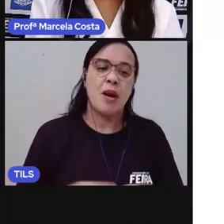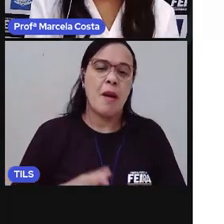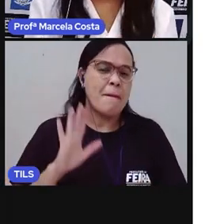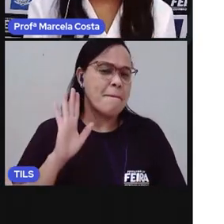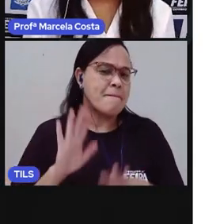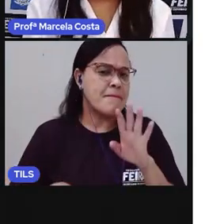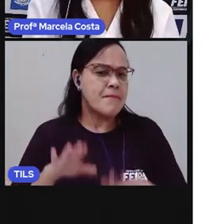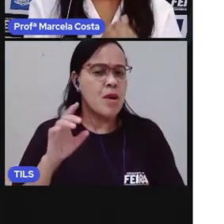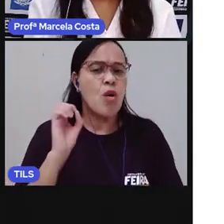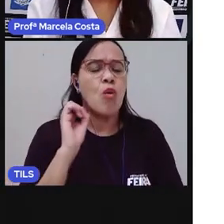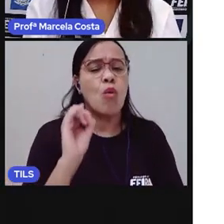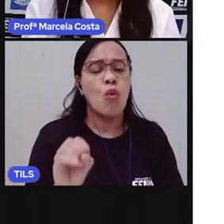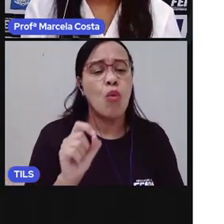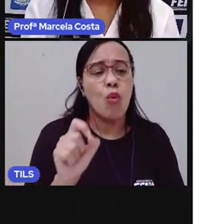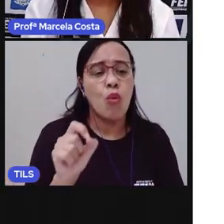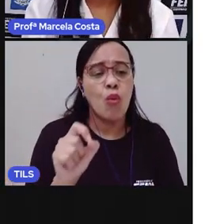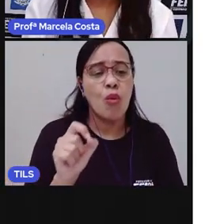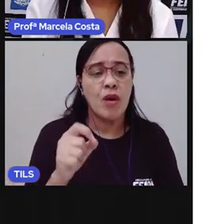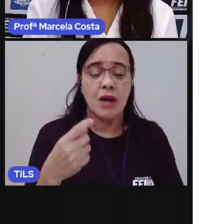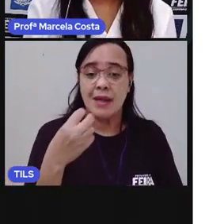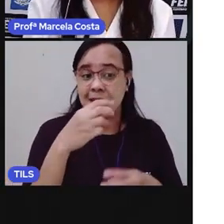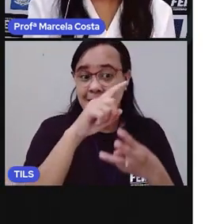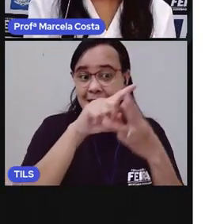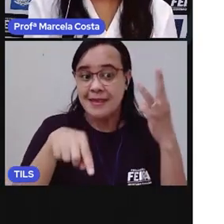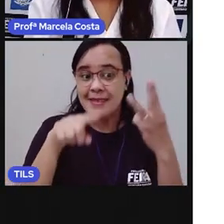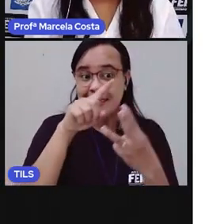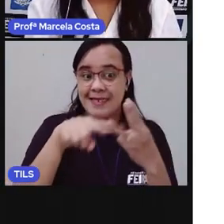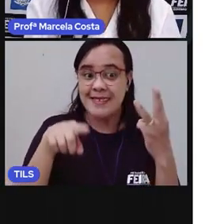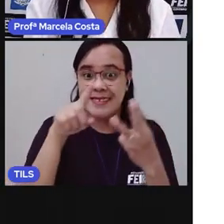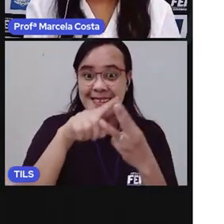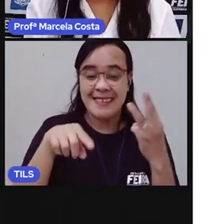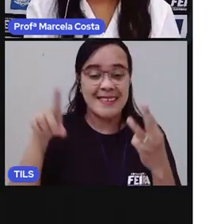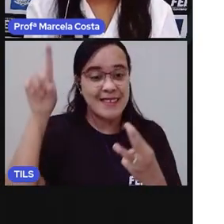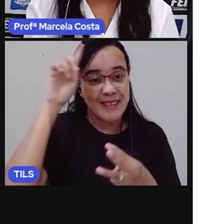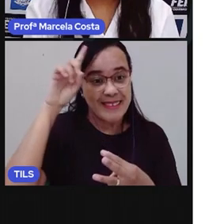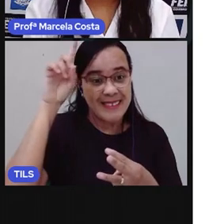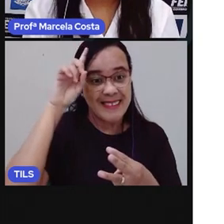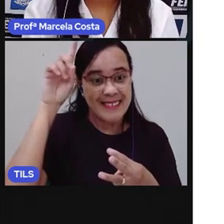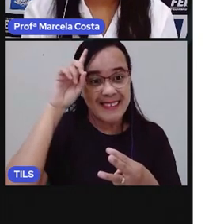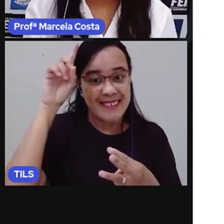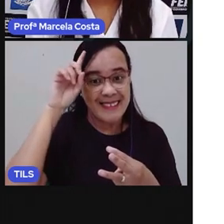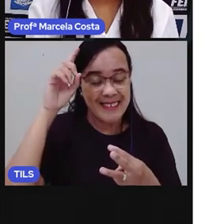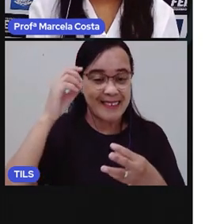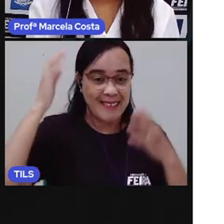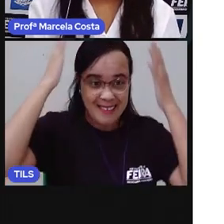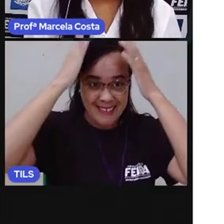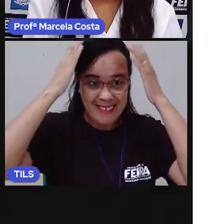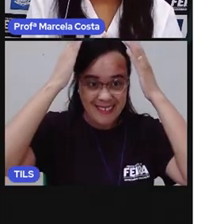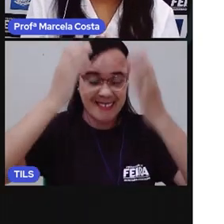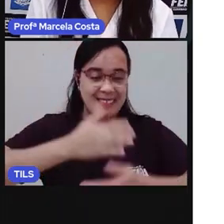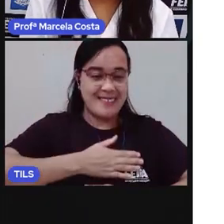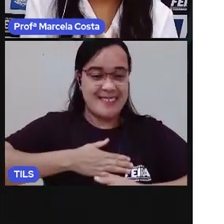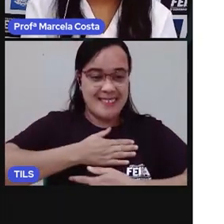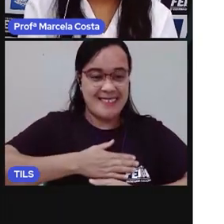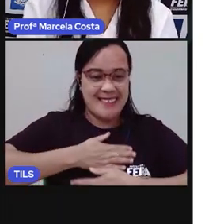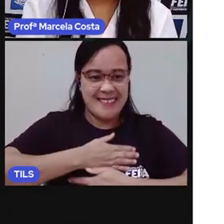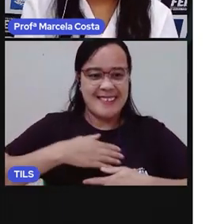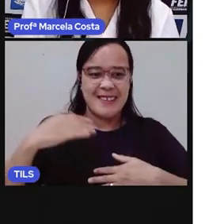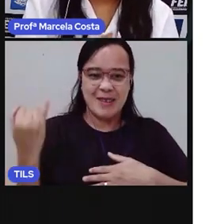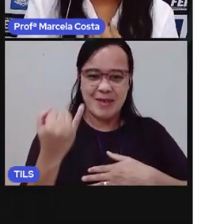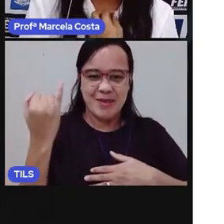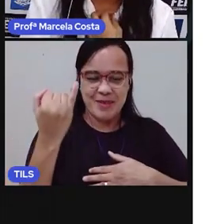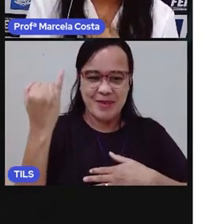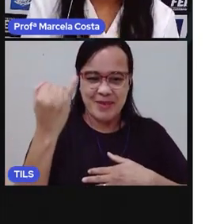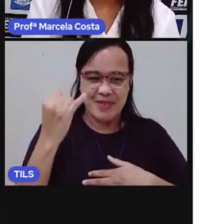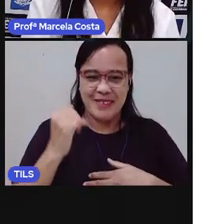se possível pelo menos três vezes ao dia tomar um banho acabei de cheiroso e eliminar